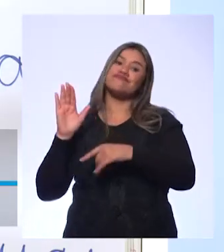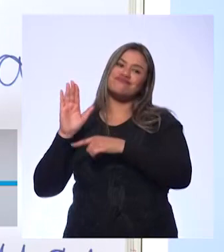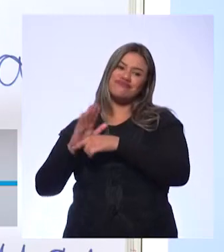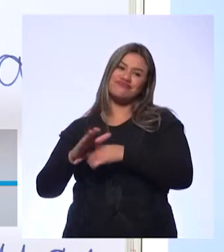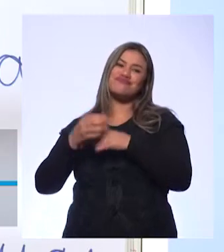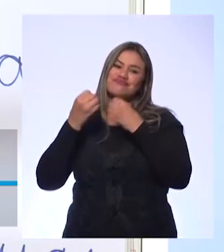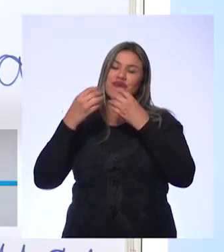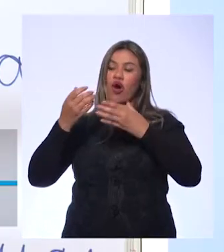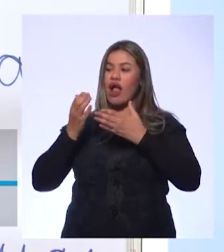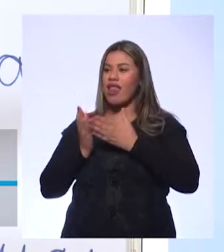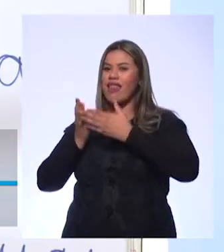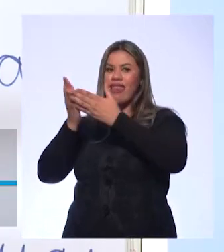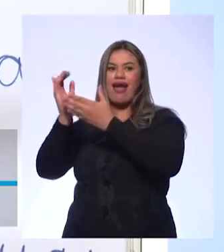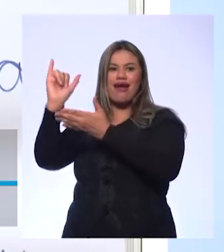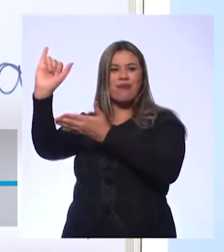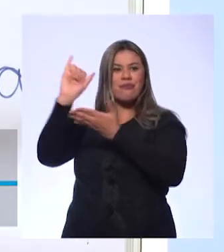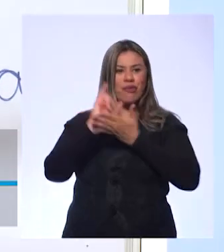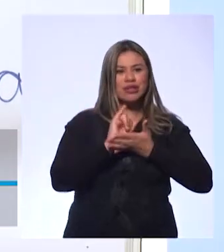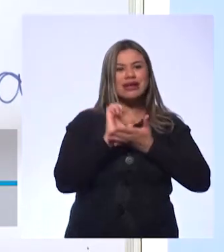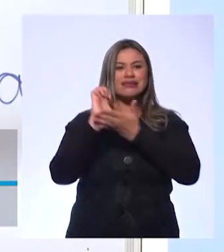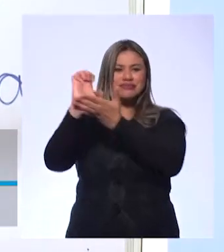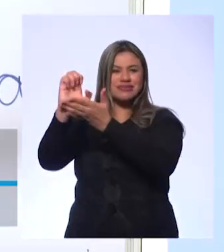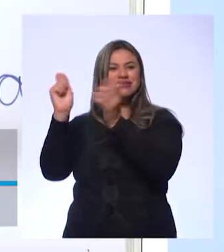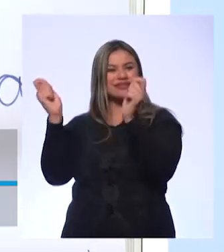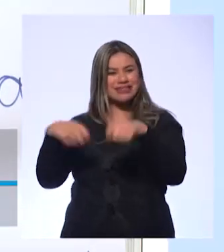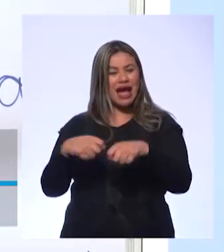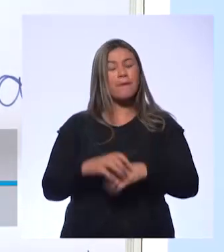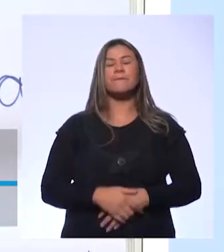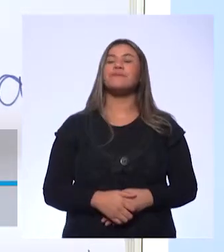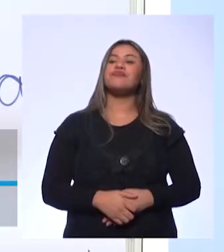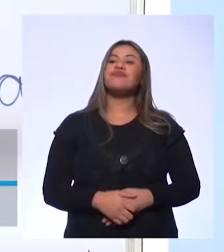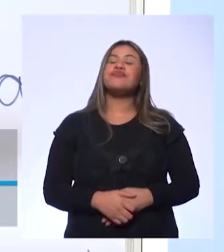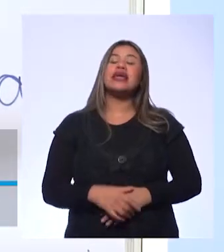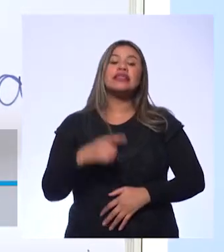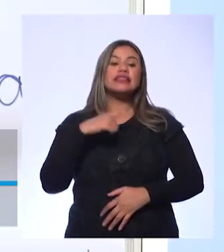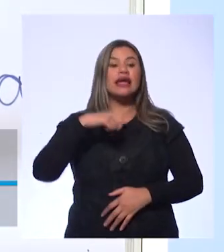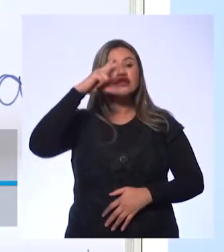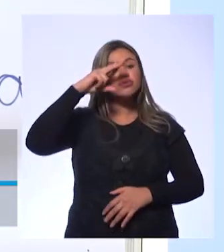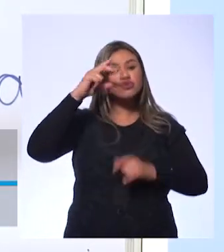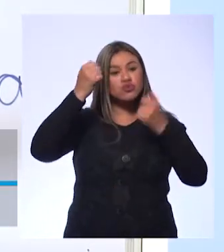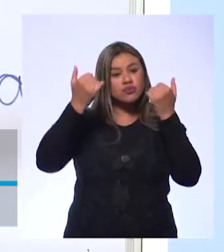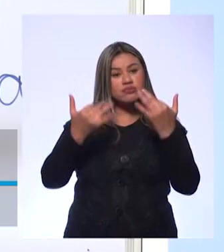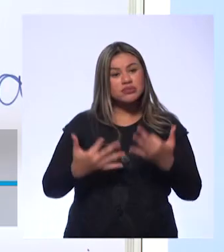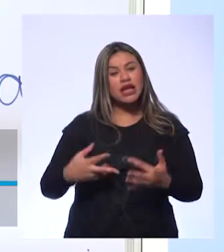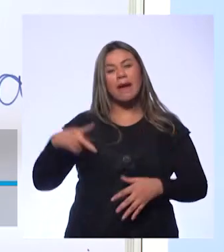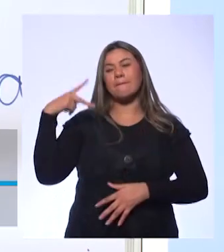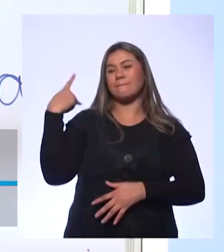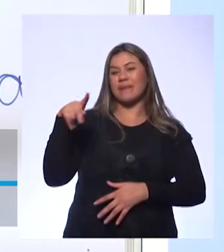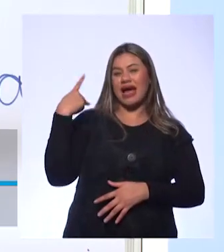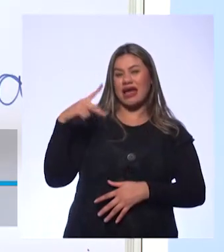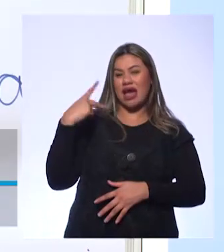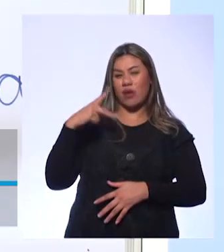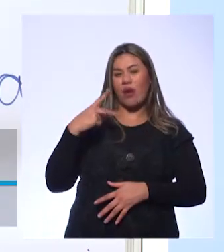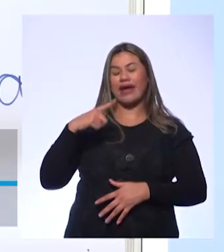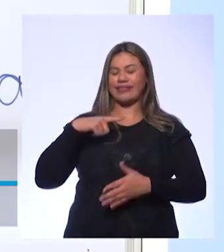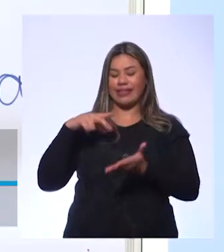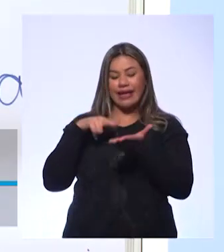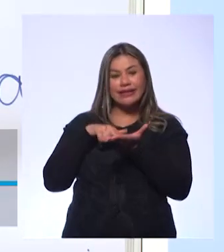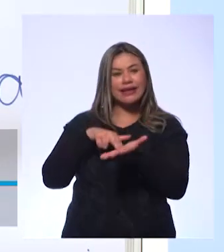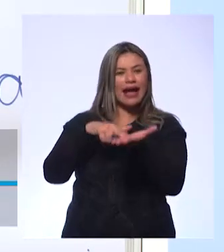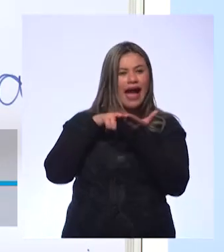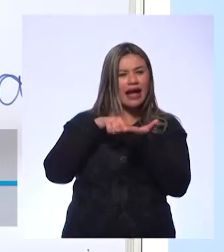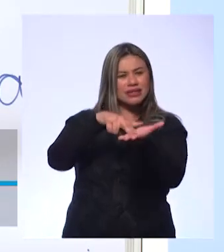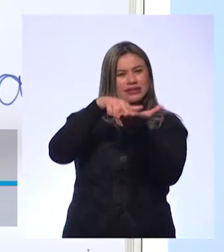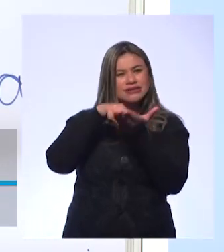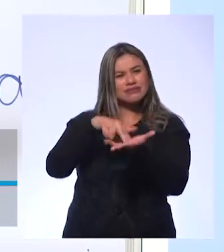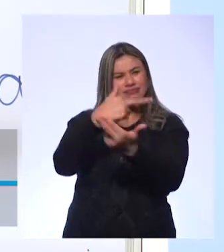para demonstrar que está do lado os bancos mesmo eles mandam uma série de cartas que eles trocaram cartas